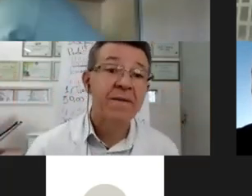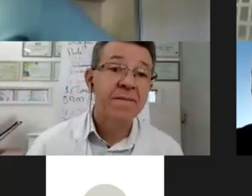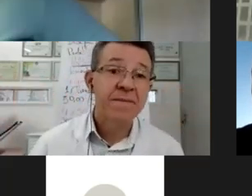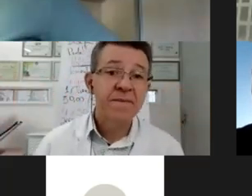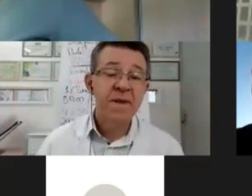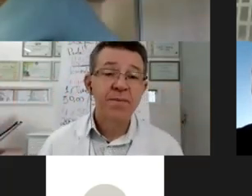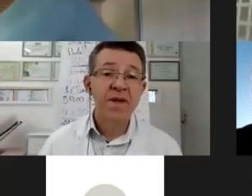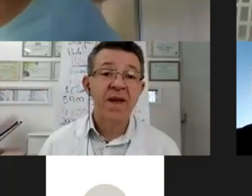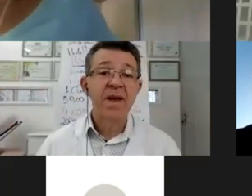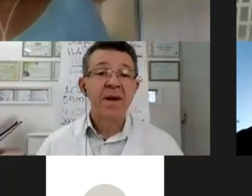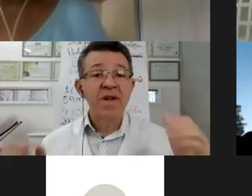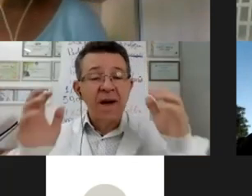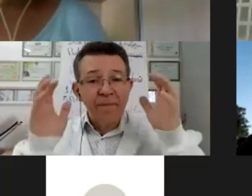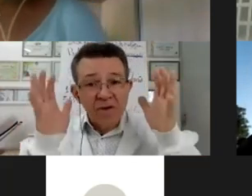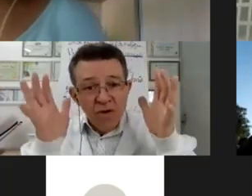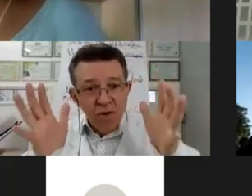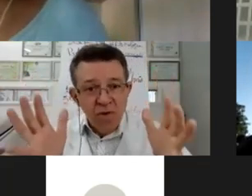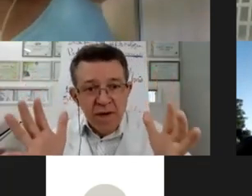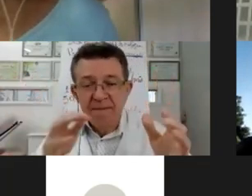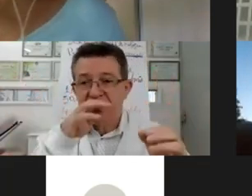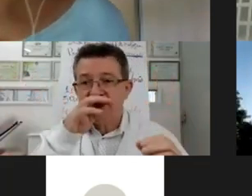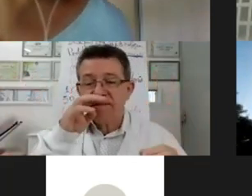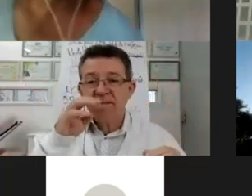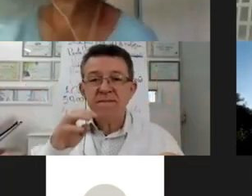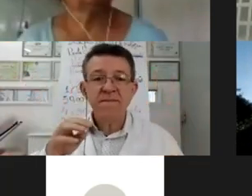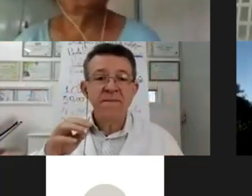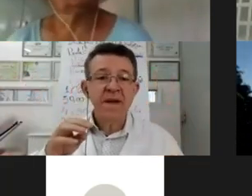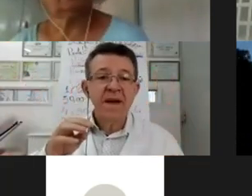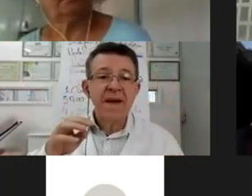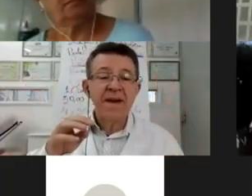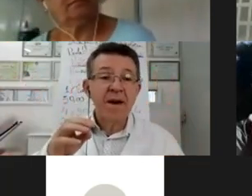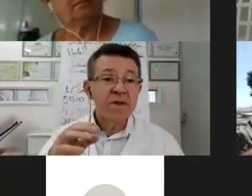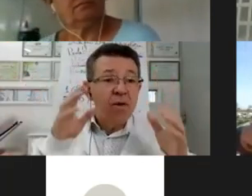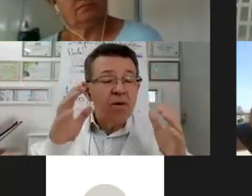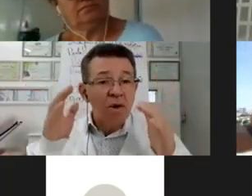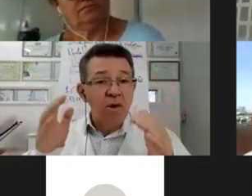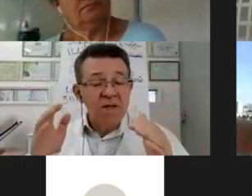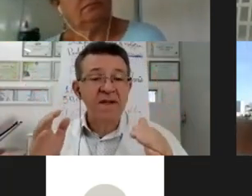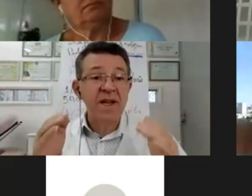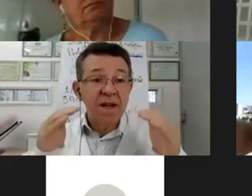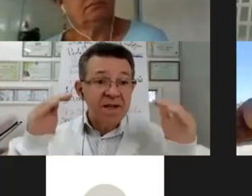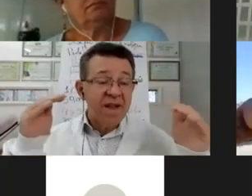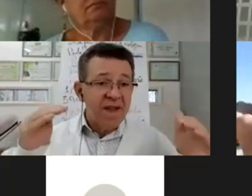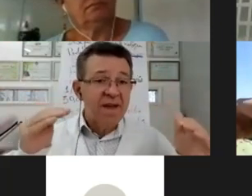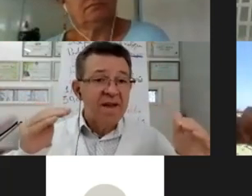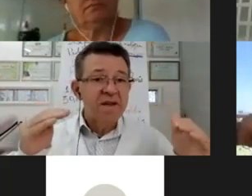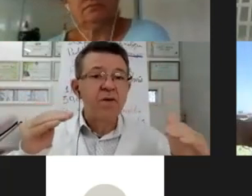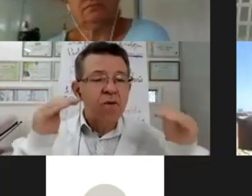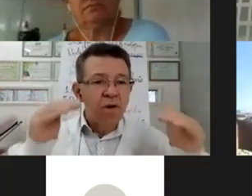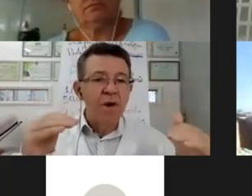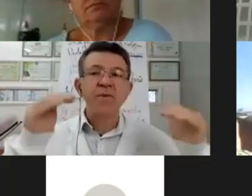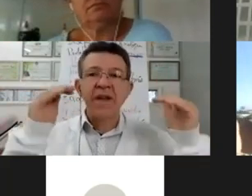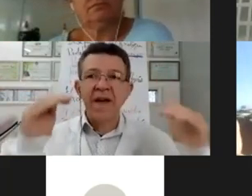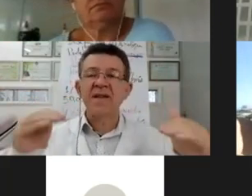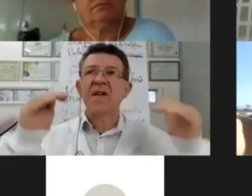celular. Por quê? Porque a pessoa, ela não deu conta de entender que